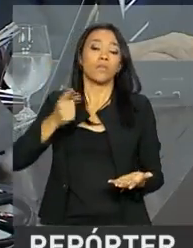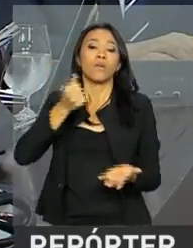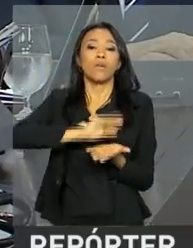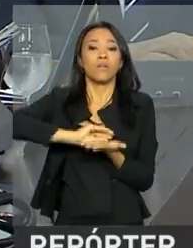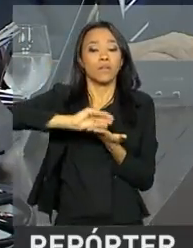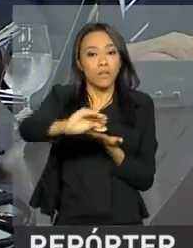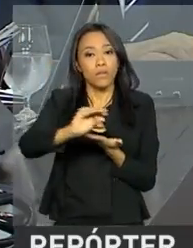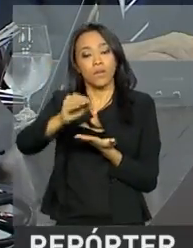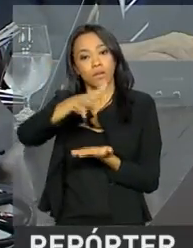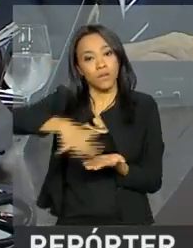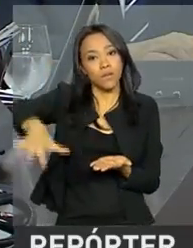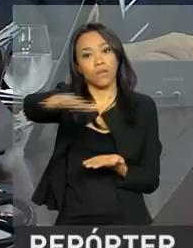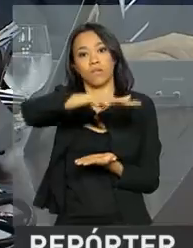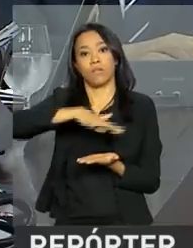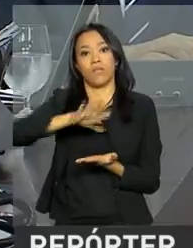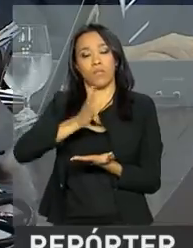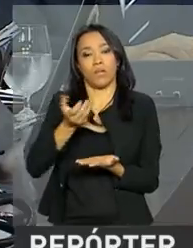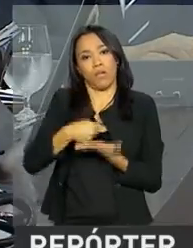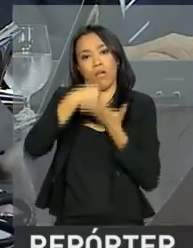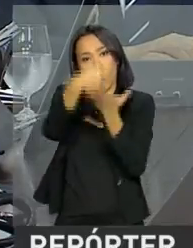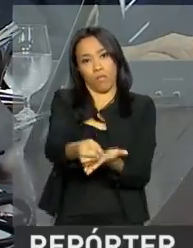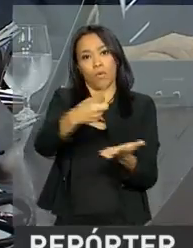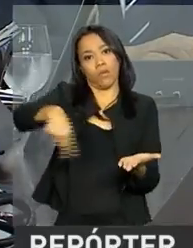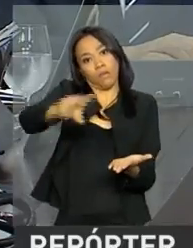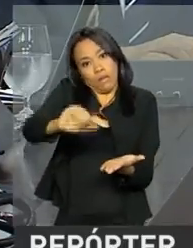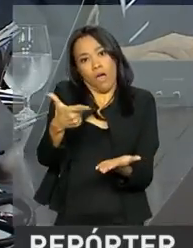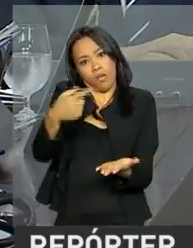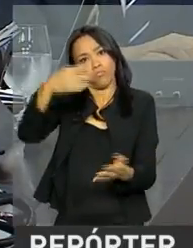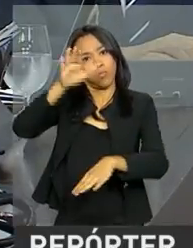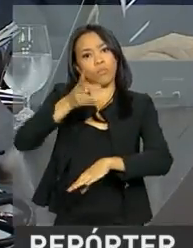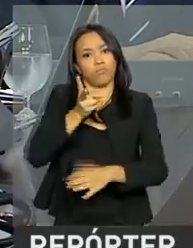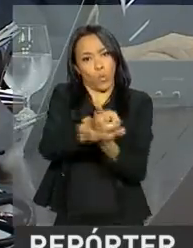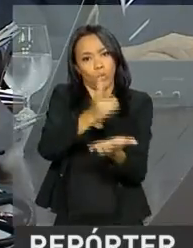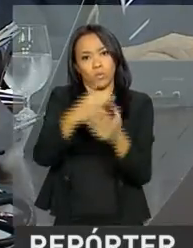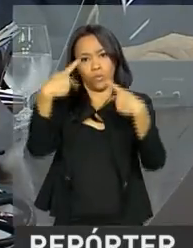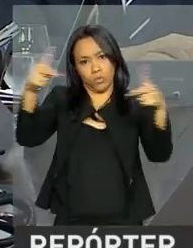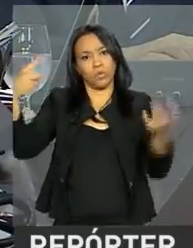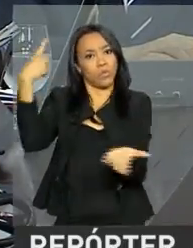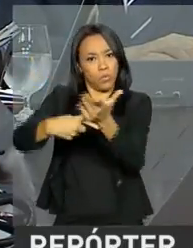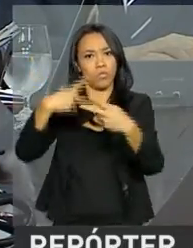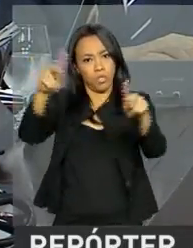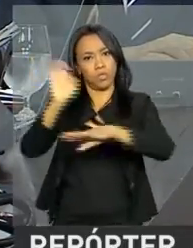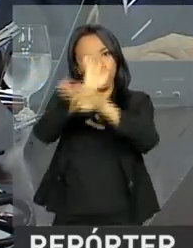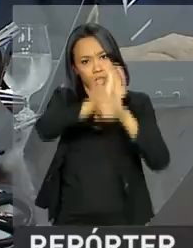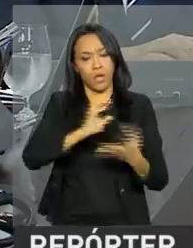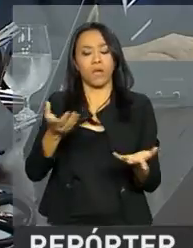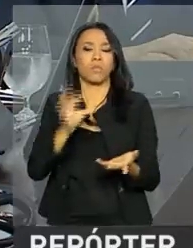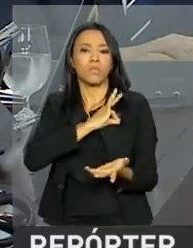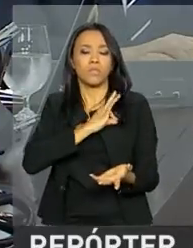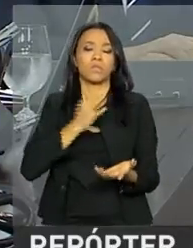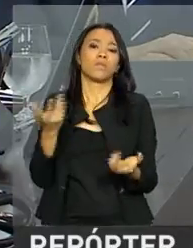a essa matéria sem naturalmente invadir a competência do estado é claro que o policiamento ostensivo o